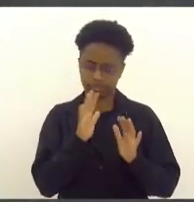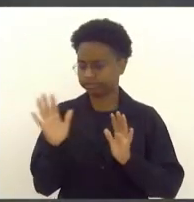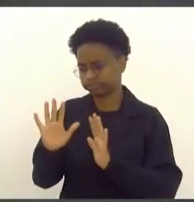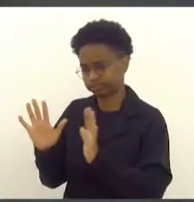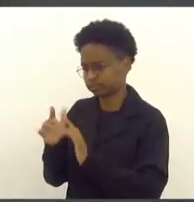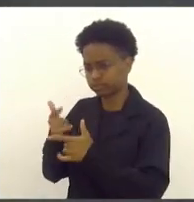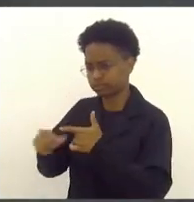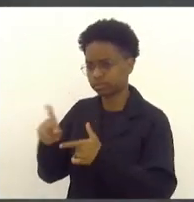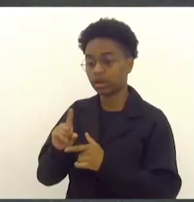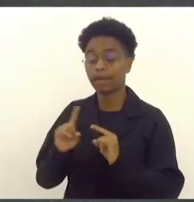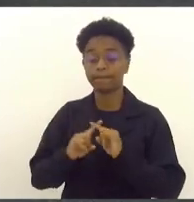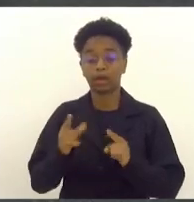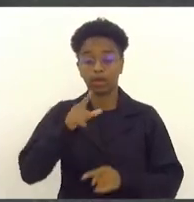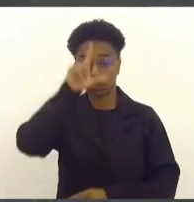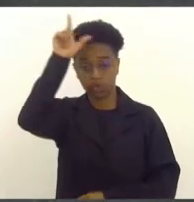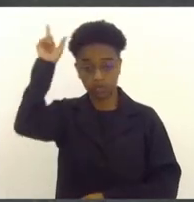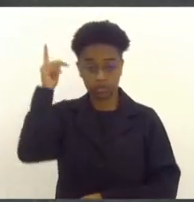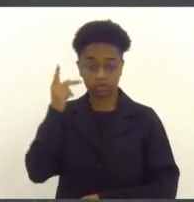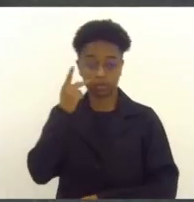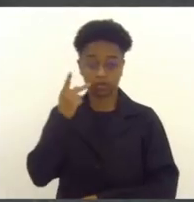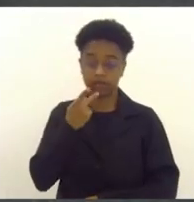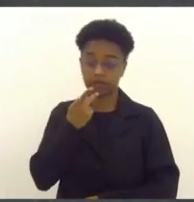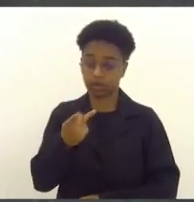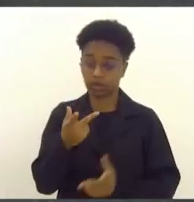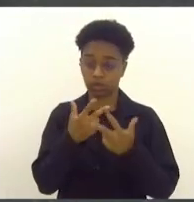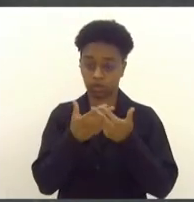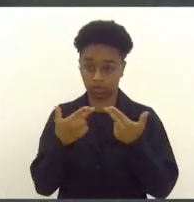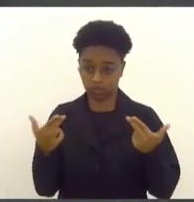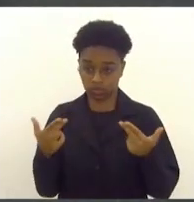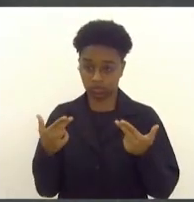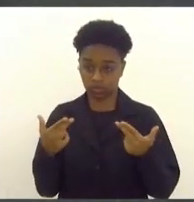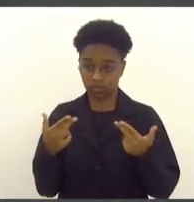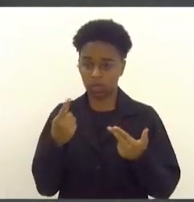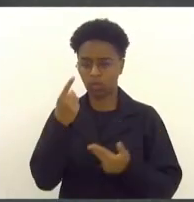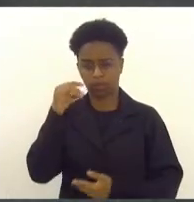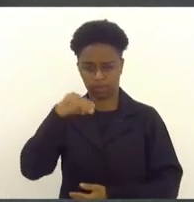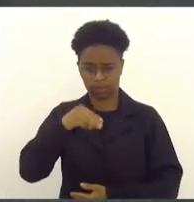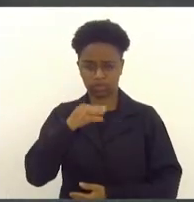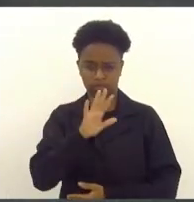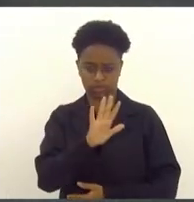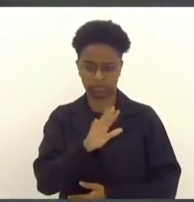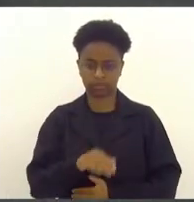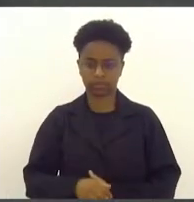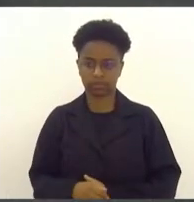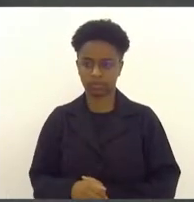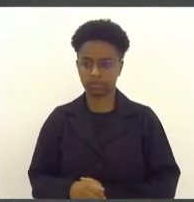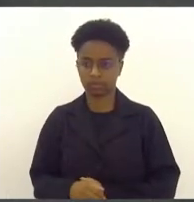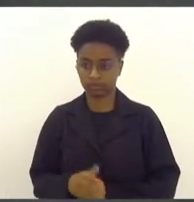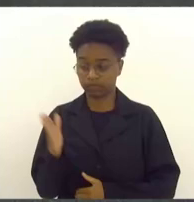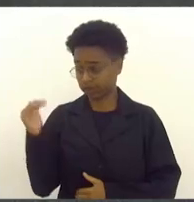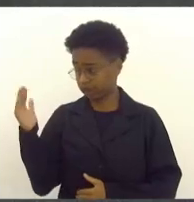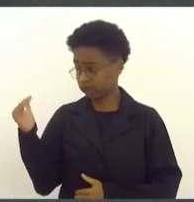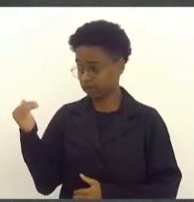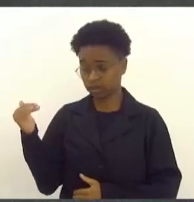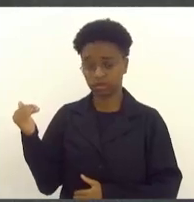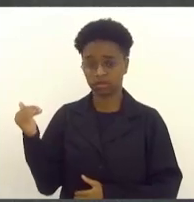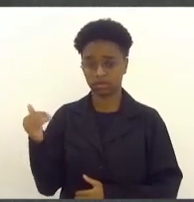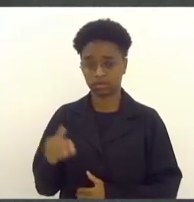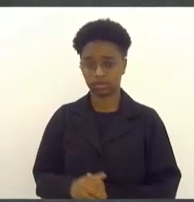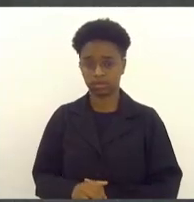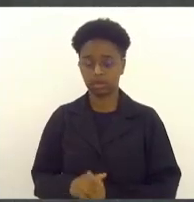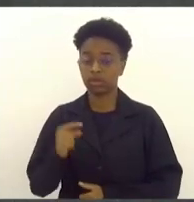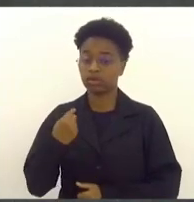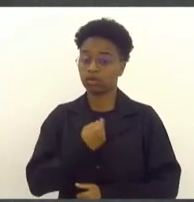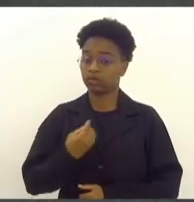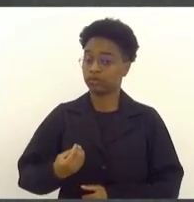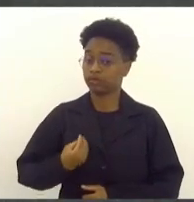o Luiz Paulo chamou atenção para o fato hein Luiz um minutinho só nós estamos vivendo vem cá vem cá vem cá vem cá nós estamos